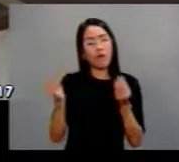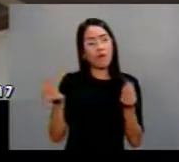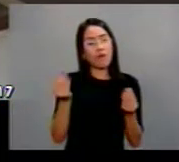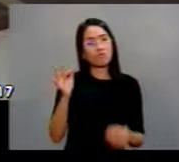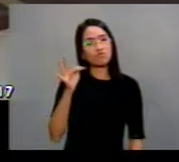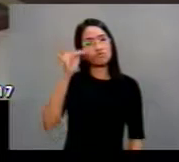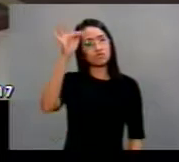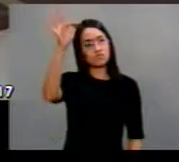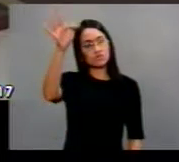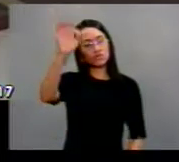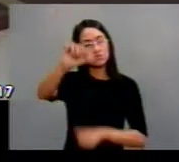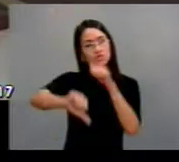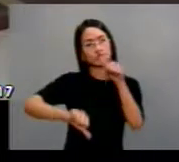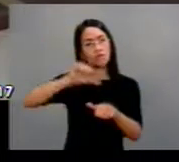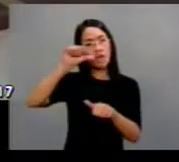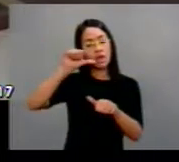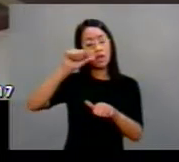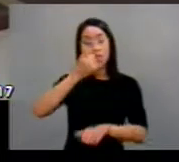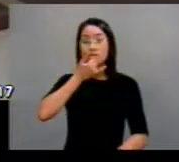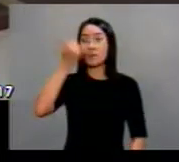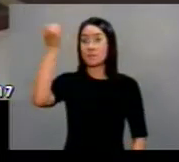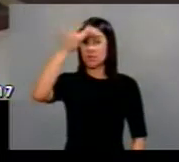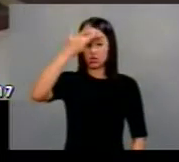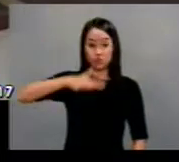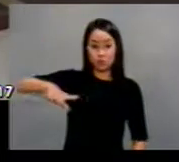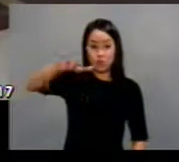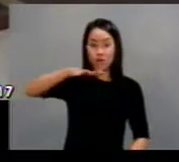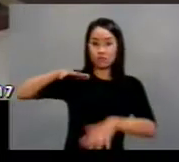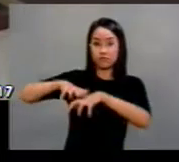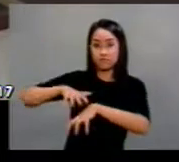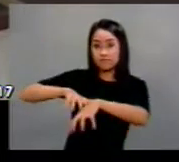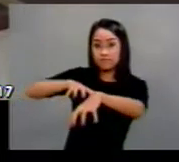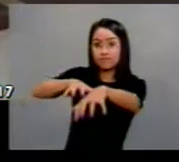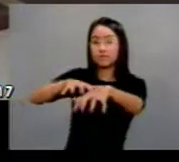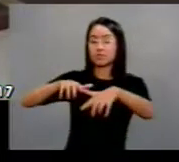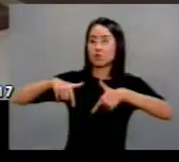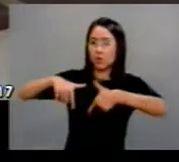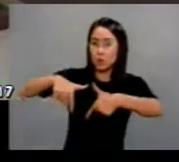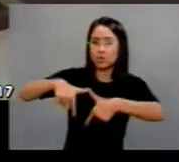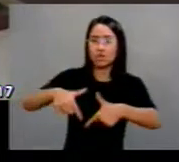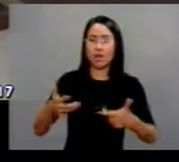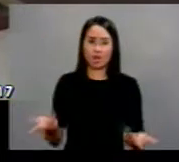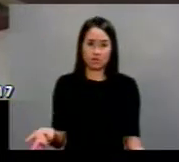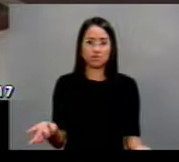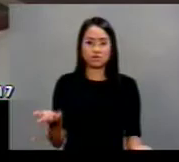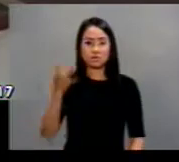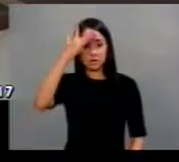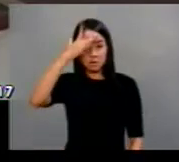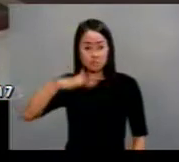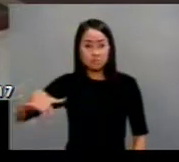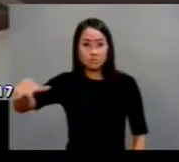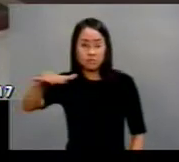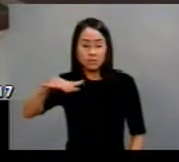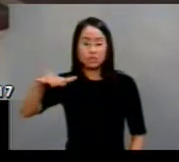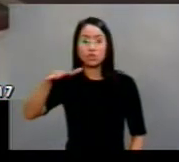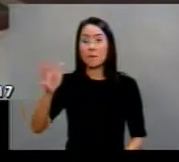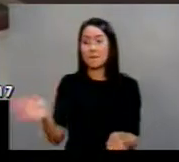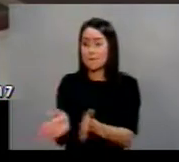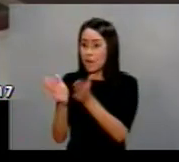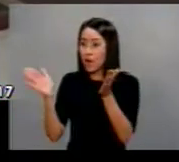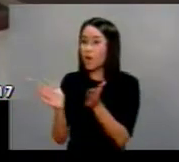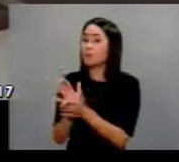na auto-organização do povo. É na autoconsciência do povo. É nos de baixo. Estes,